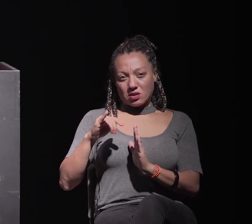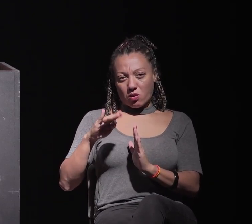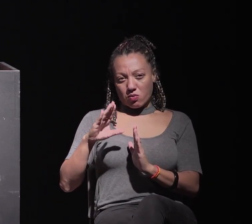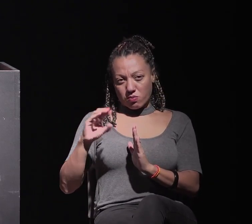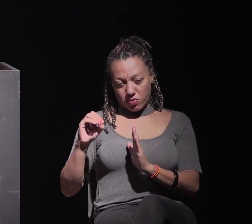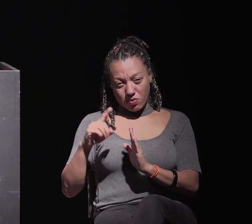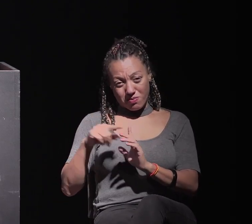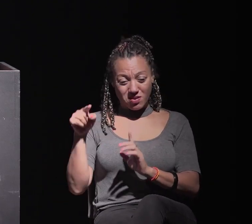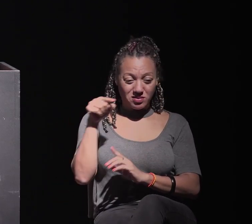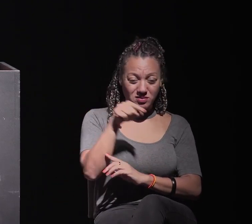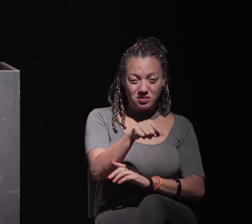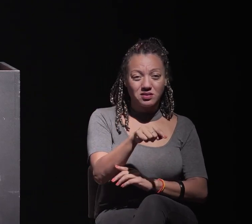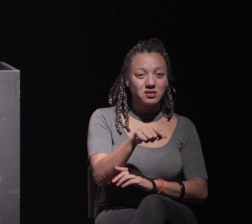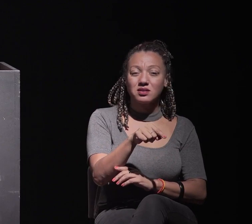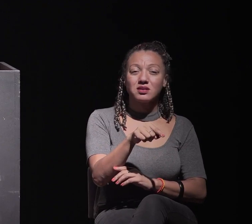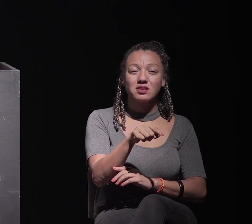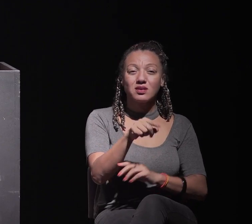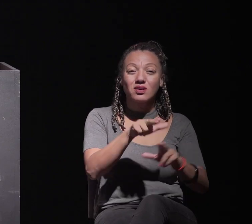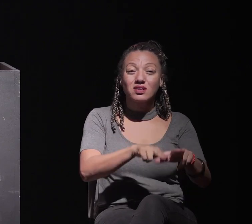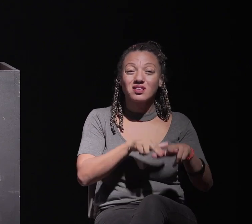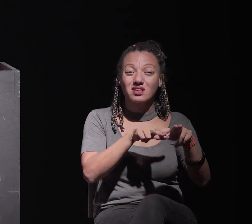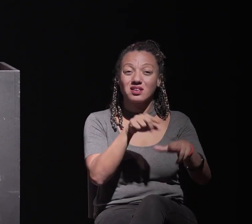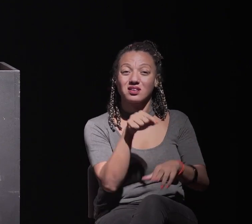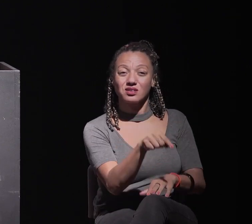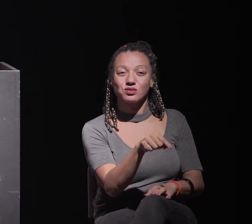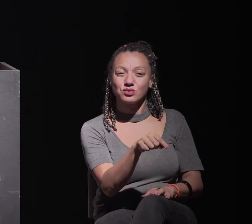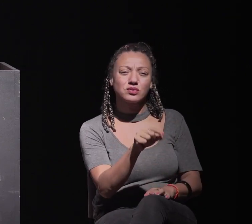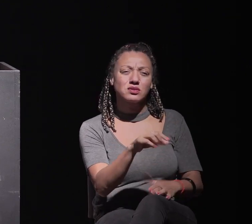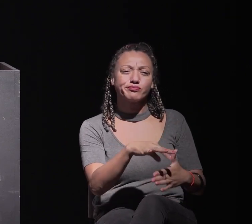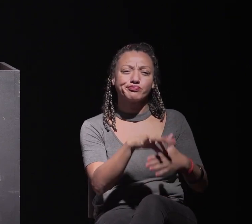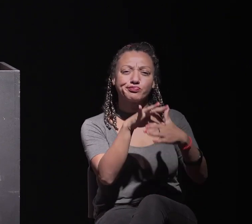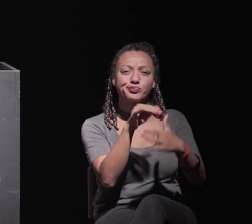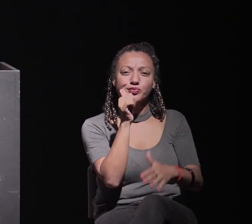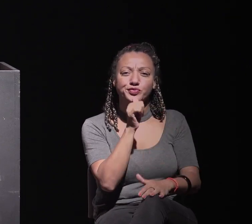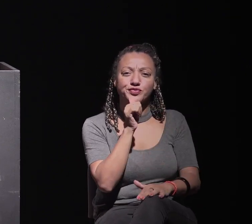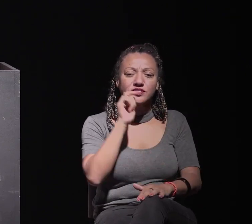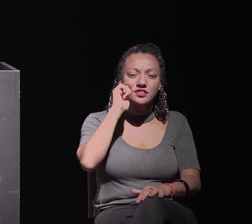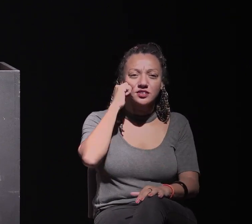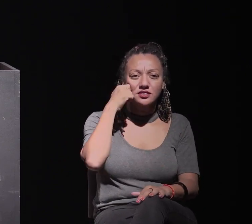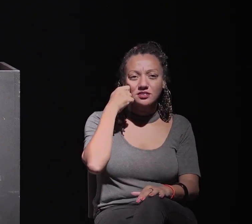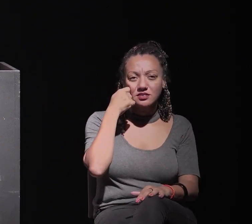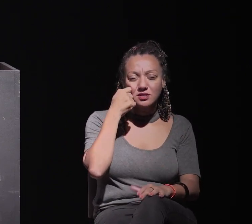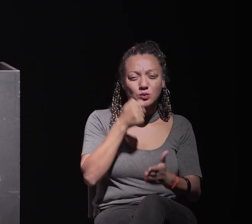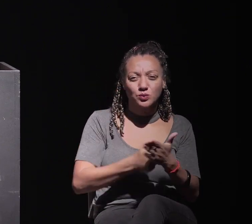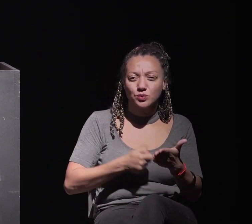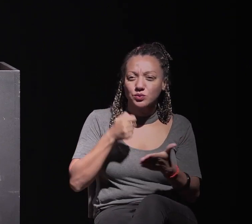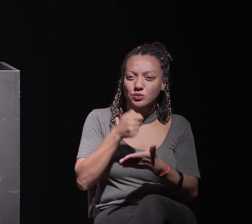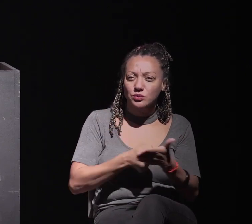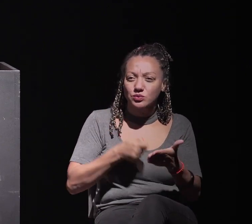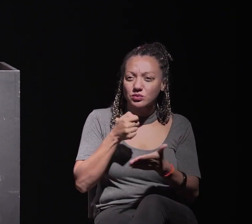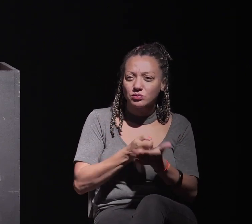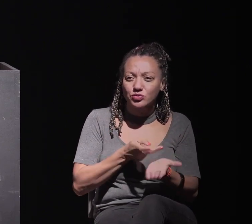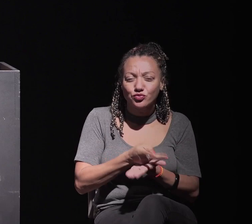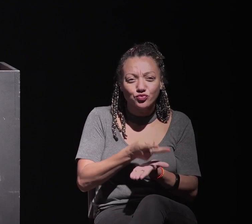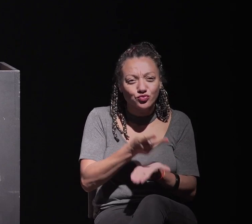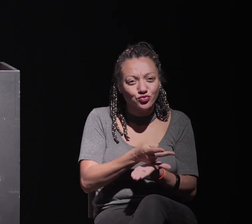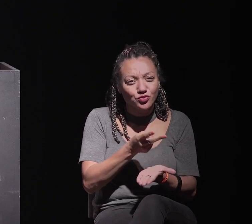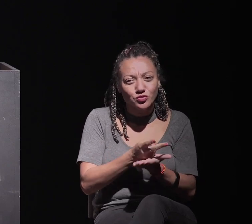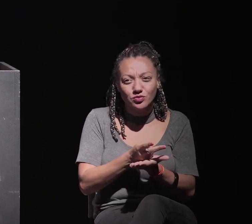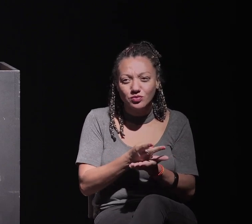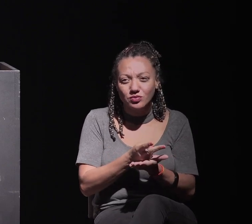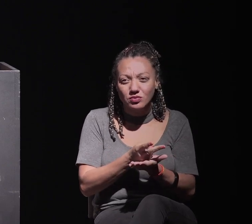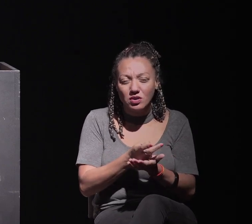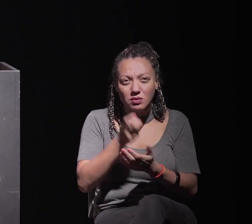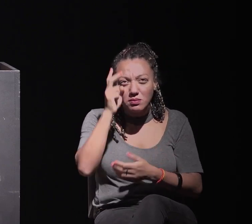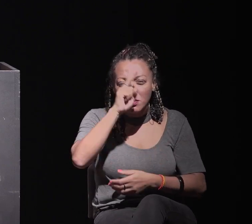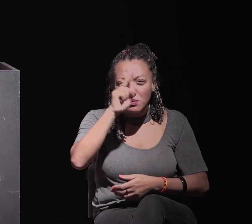de manutenção feminina. São associações de mulheres negras que lutam para manter naqueles espaços memórias, saberes